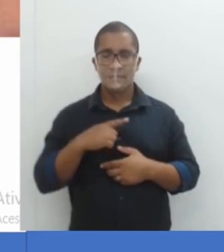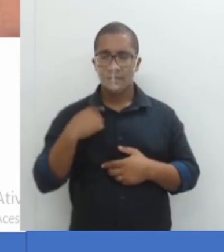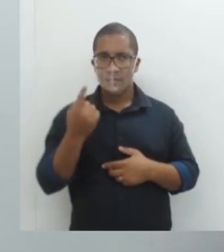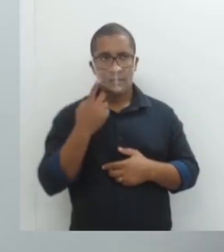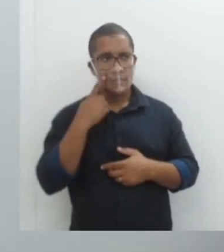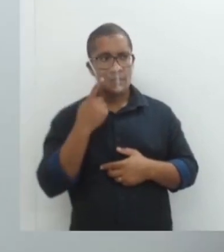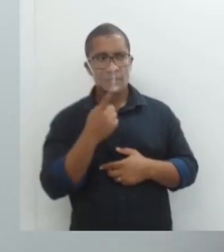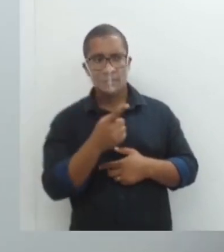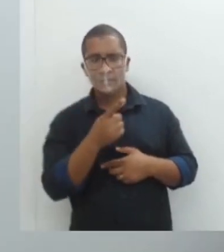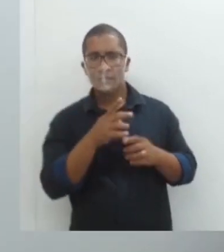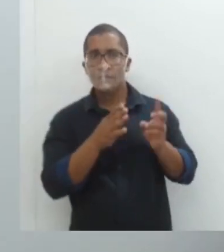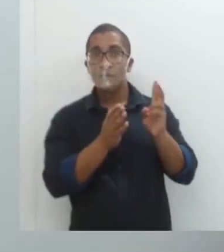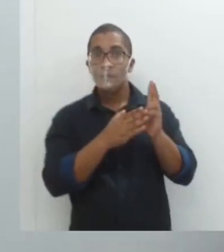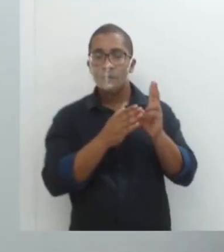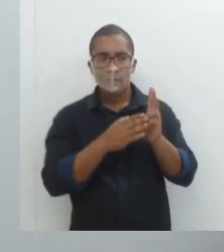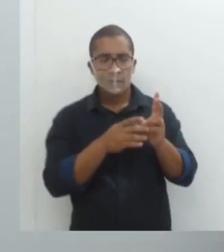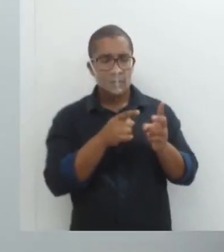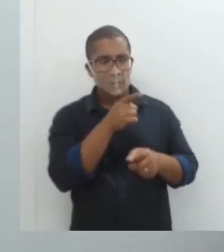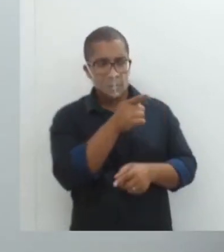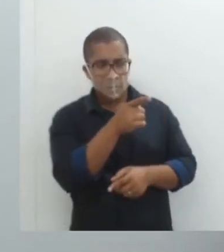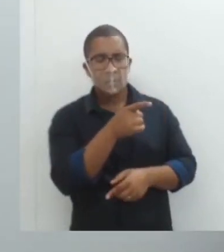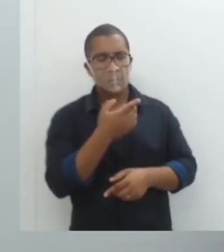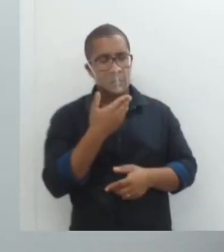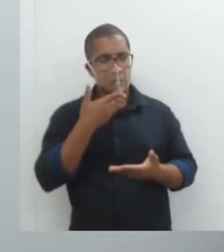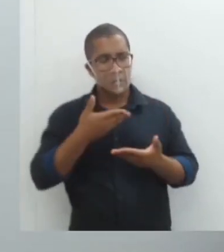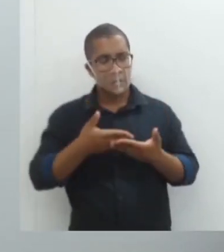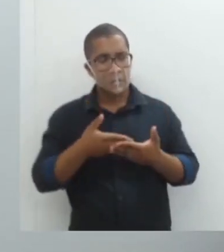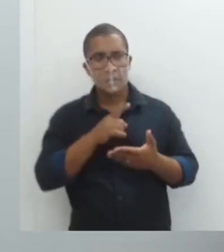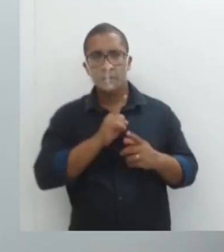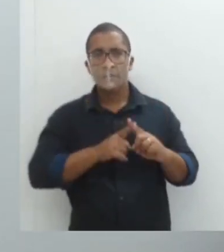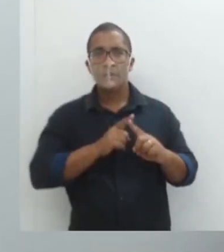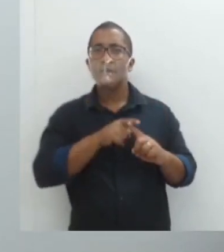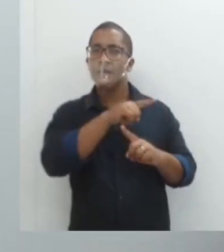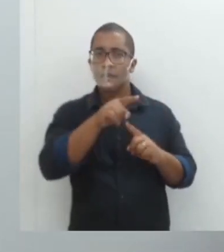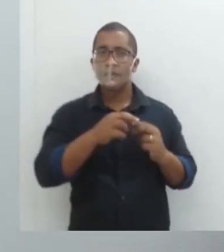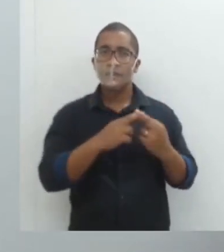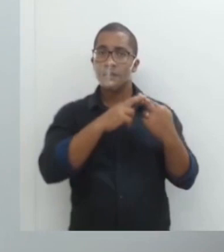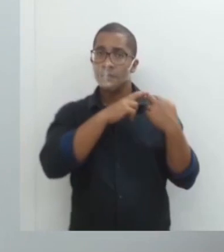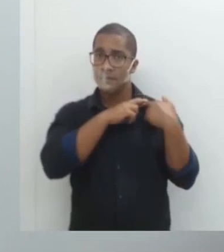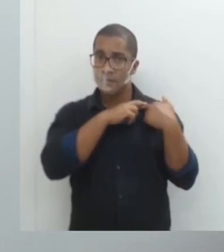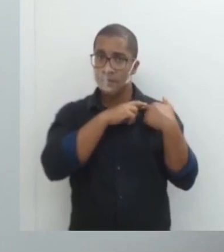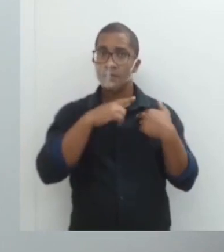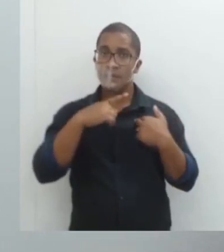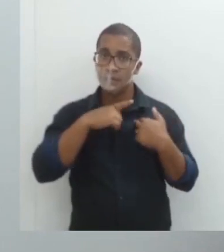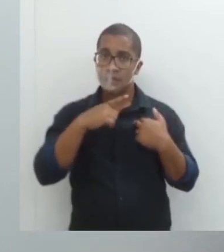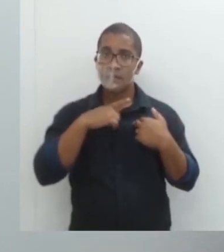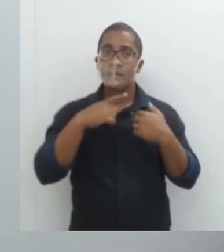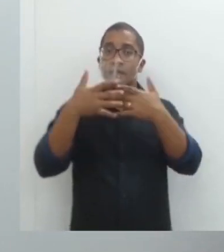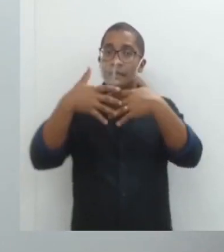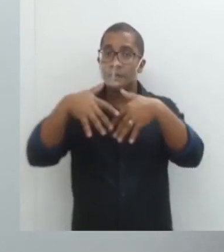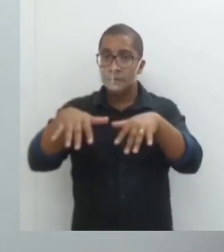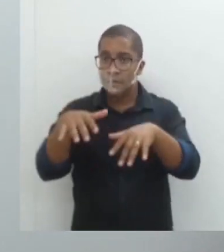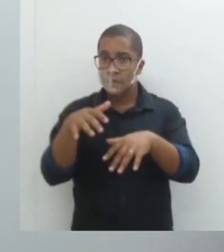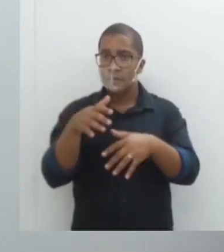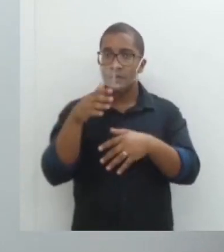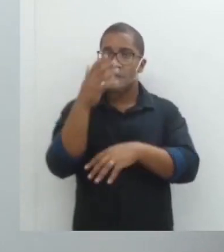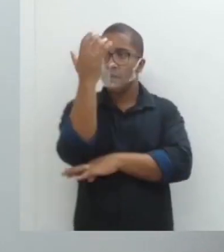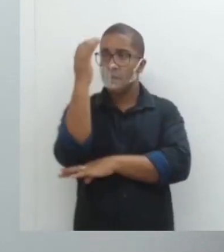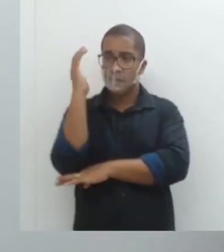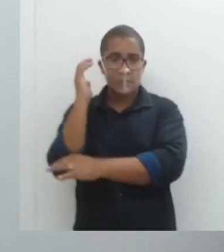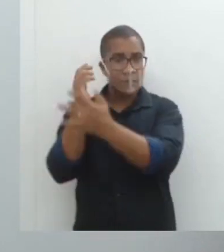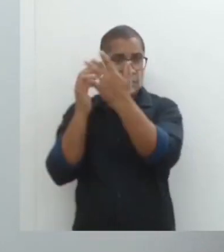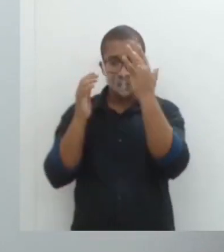admiráveis no povo indígena é o comprometimento com a natureza. Então,